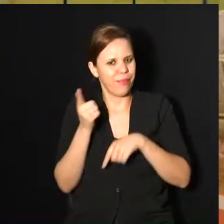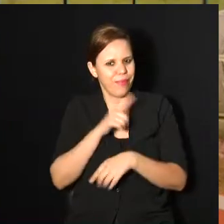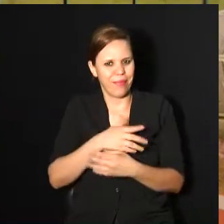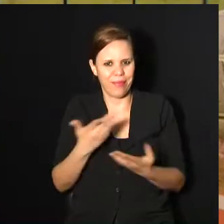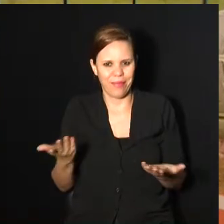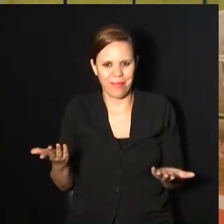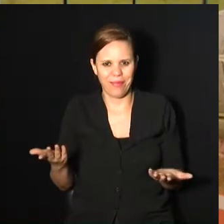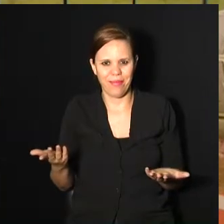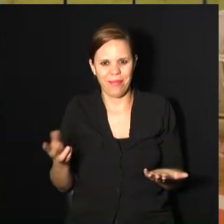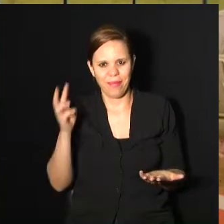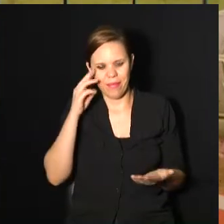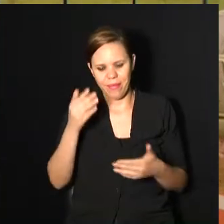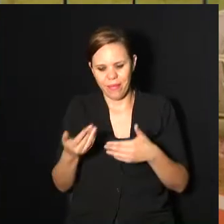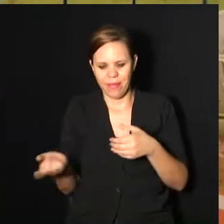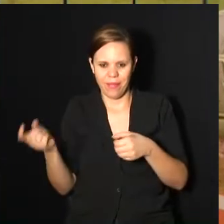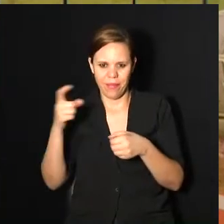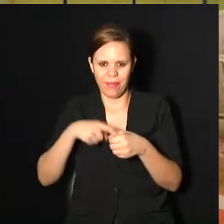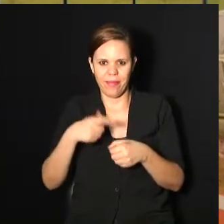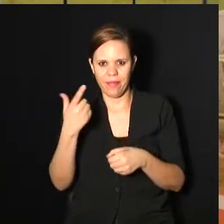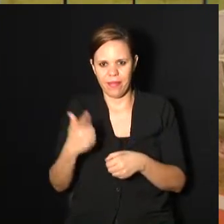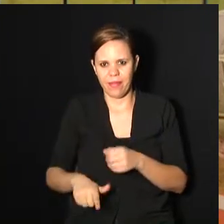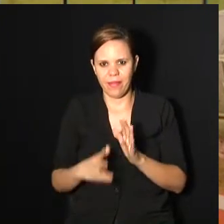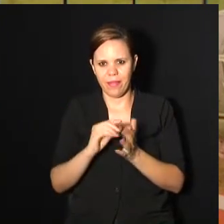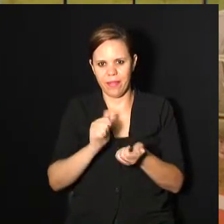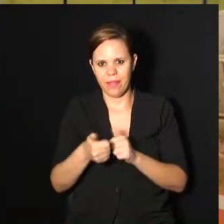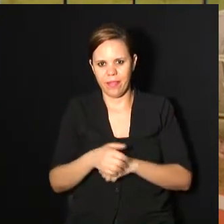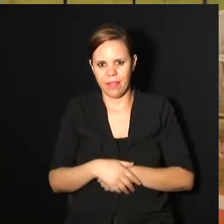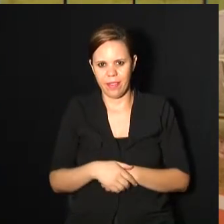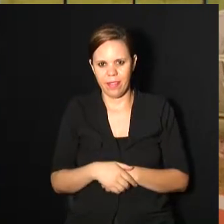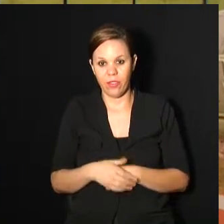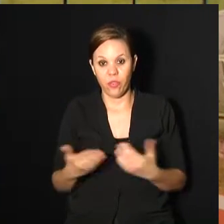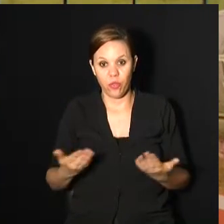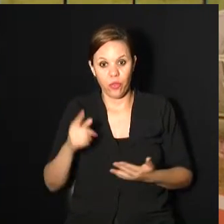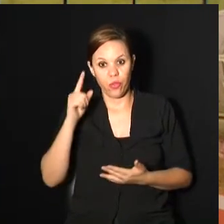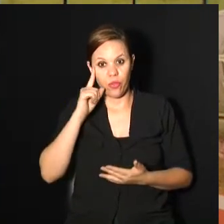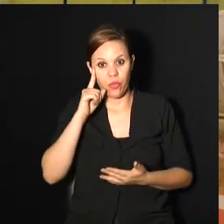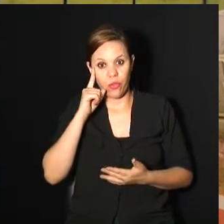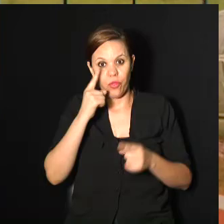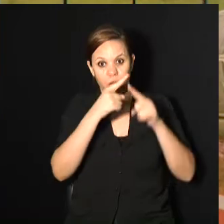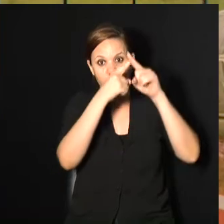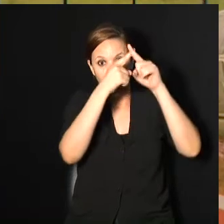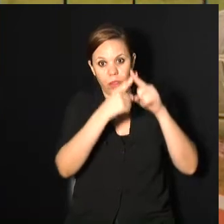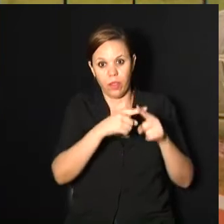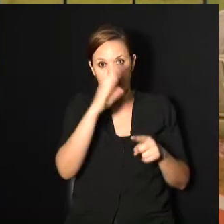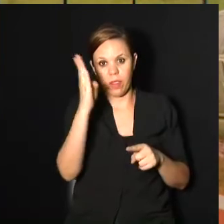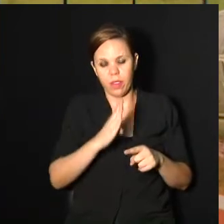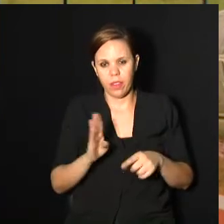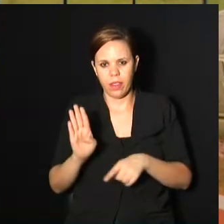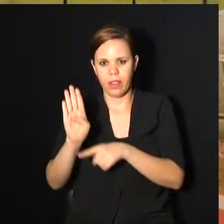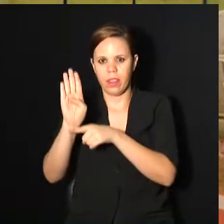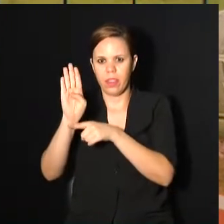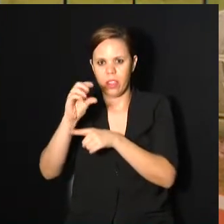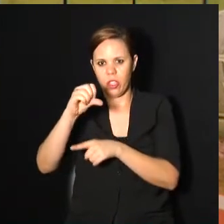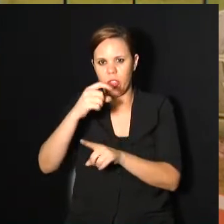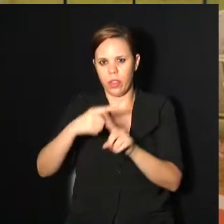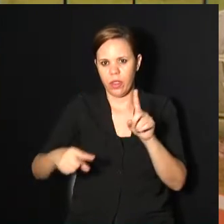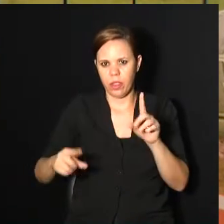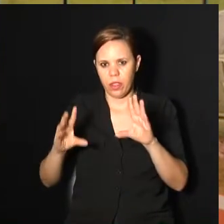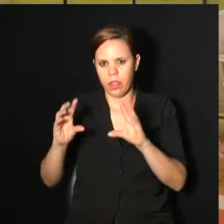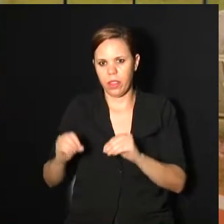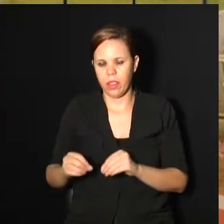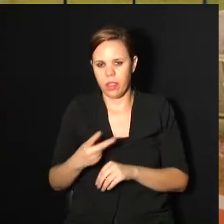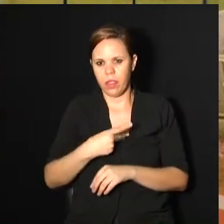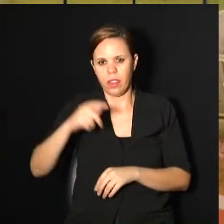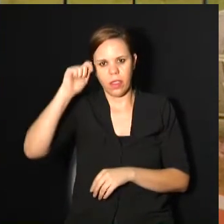assim. Terça-feira ele vem com mais uma modalidade. Hoje é dia de Campeonato Brasileiro da Série B, 9h30 da noite. Tem Ponte